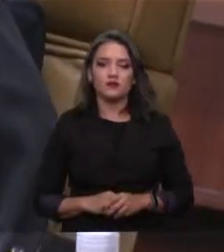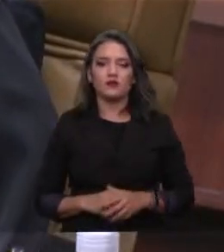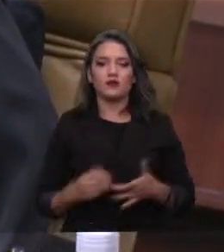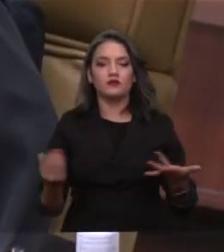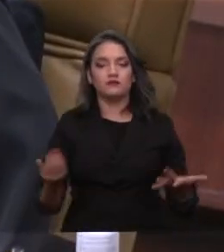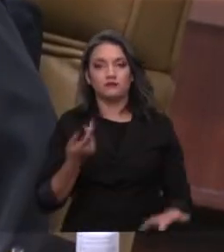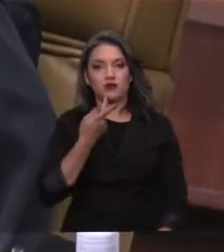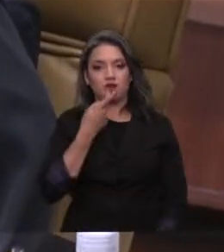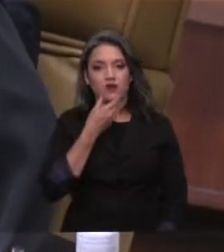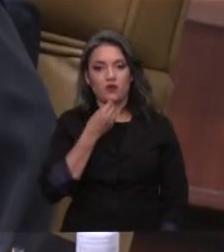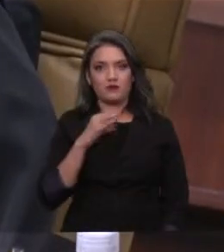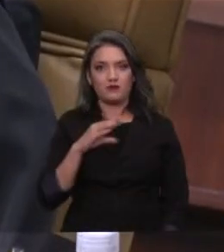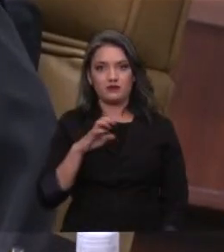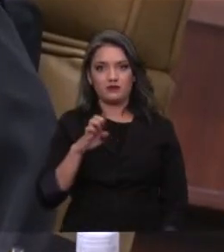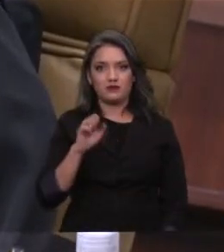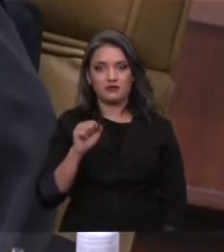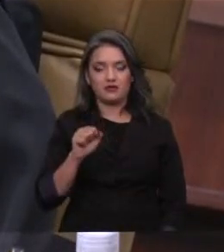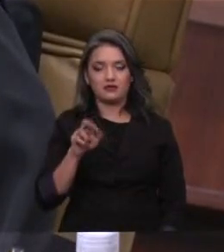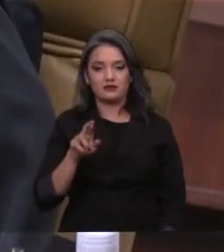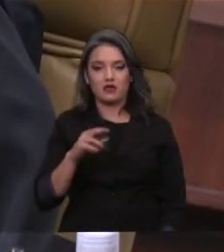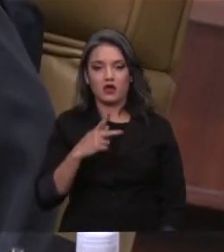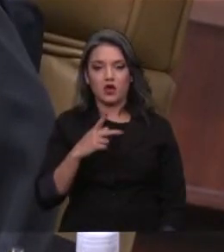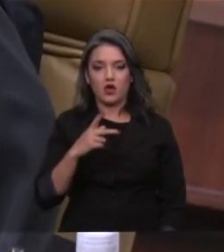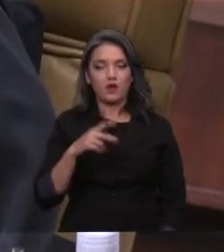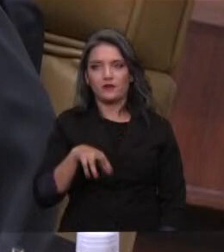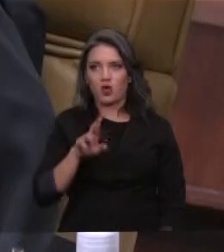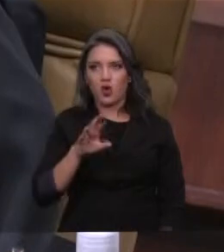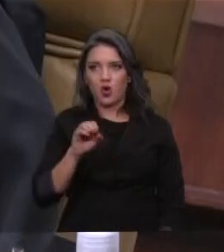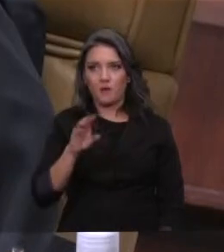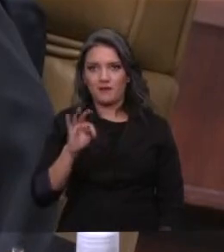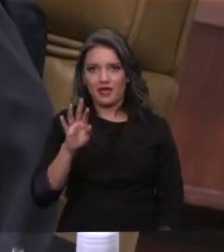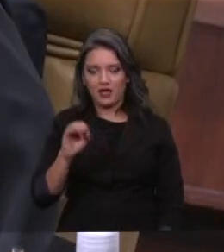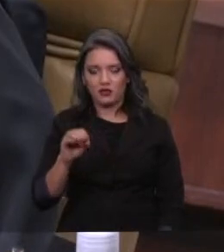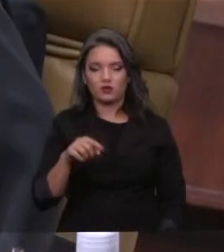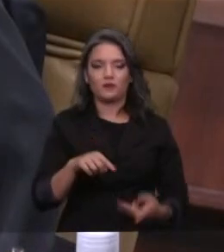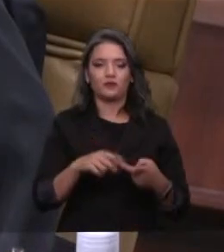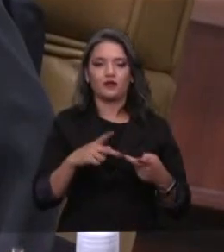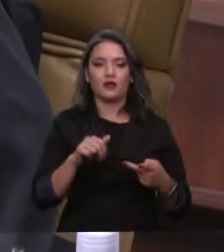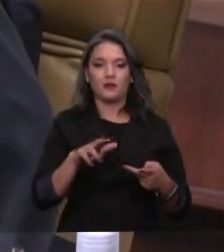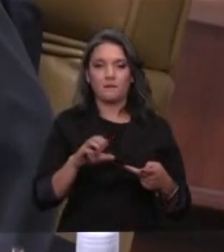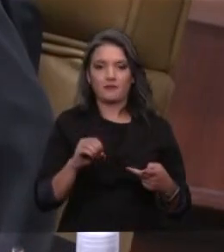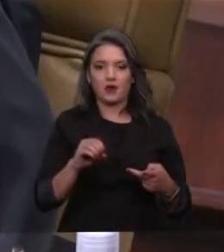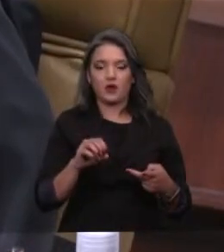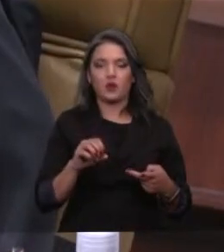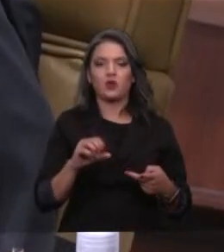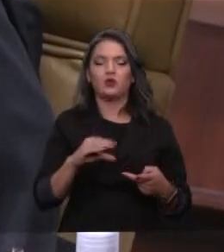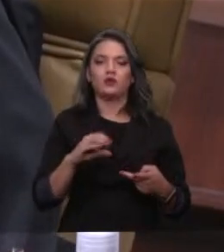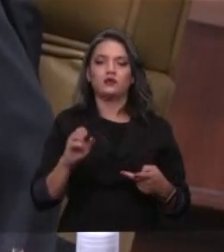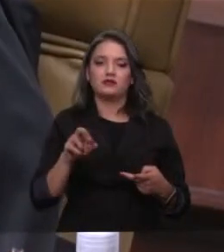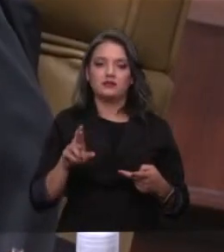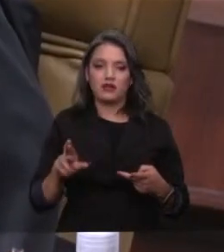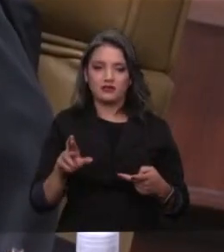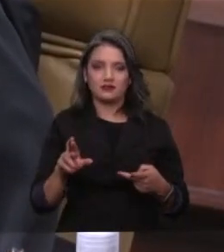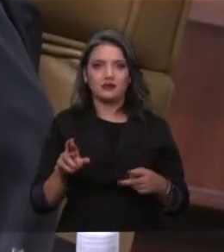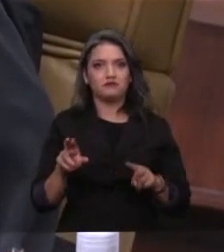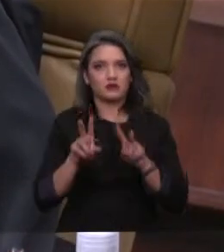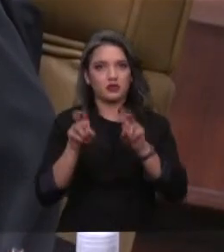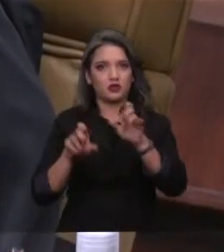César Roberto Bittencourt e Paulo César Busato, em comentários à Lei de Organização